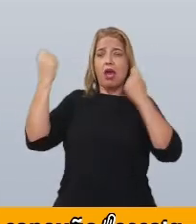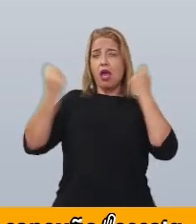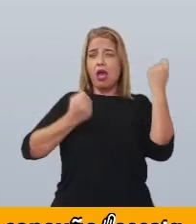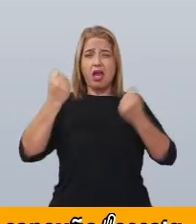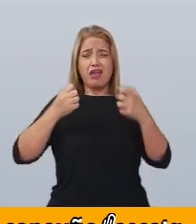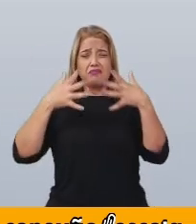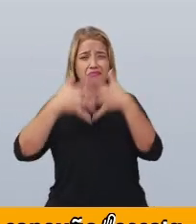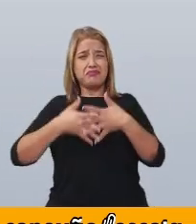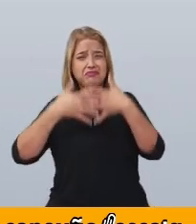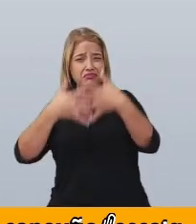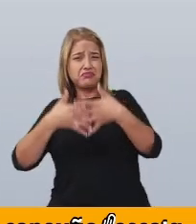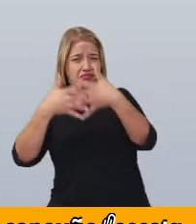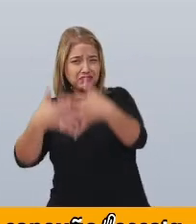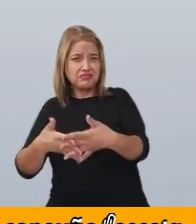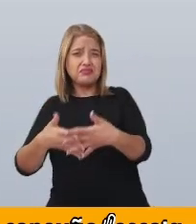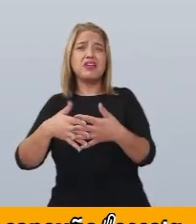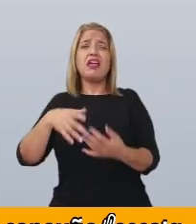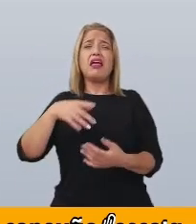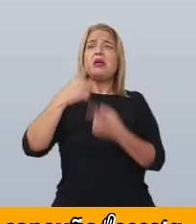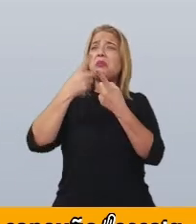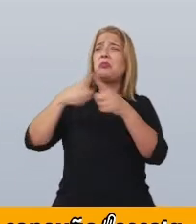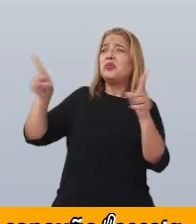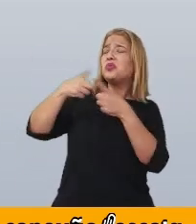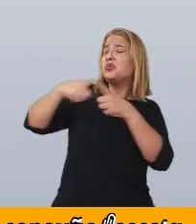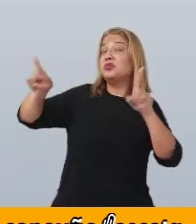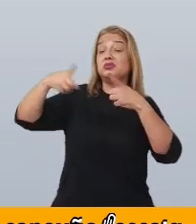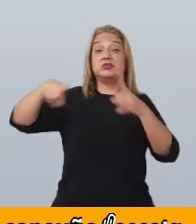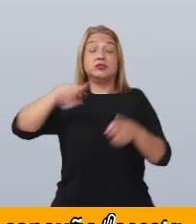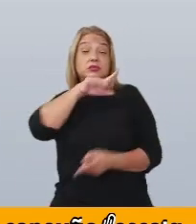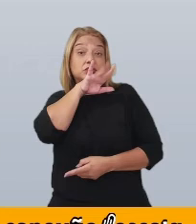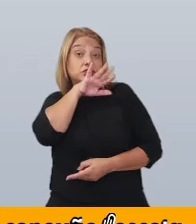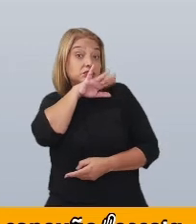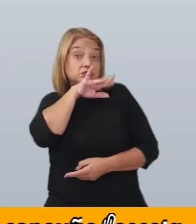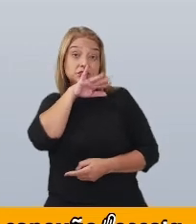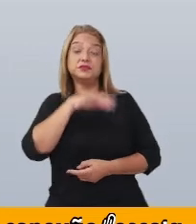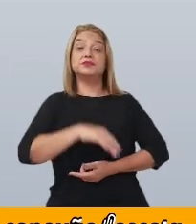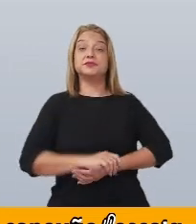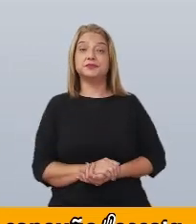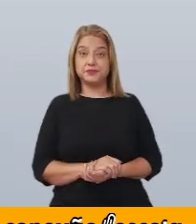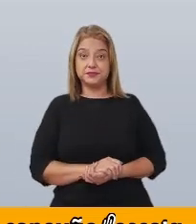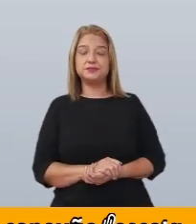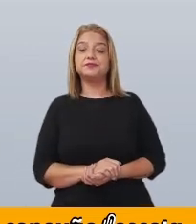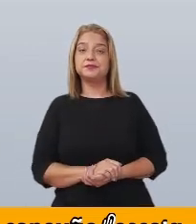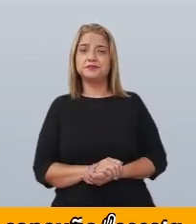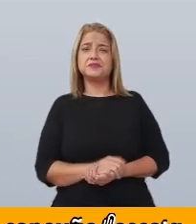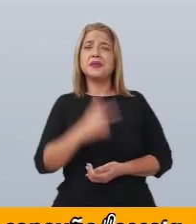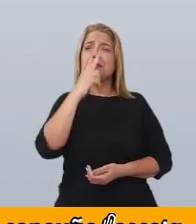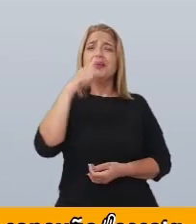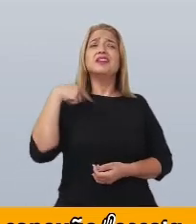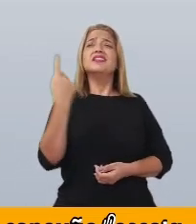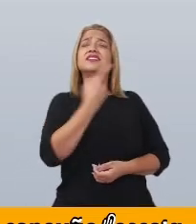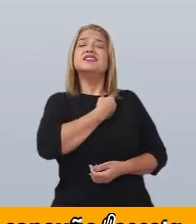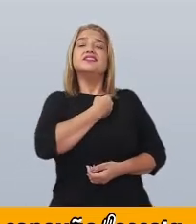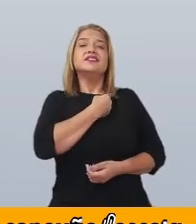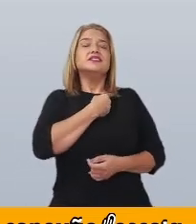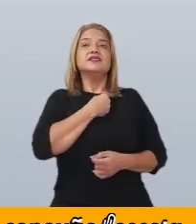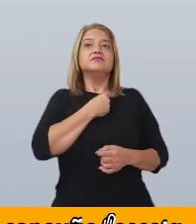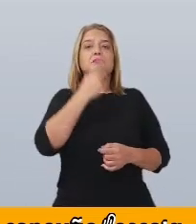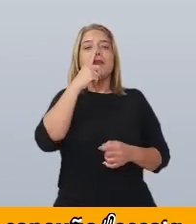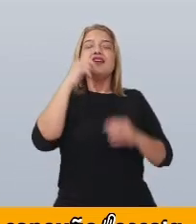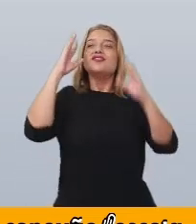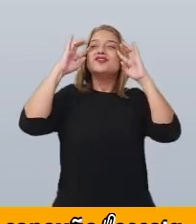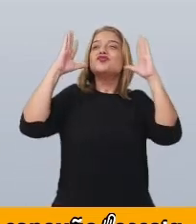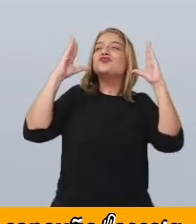do caminho e de música insuportáveis. O nosso sossego é interrompido